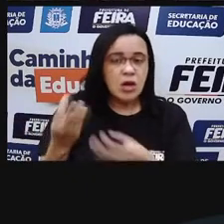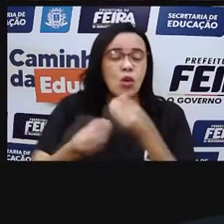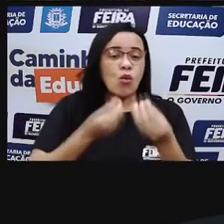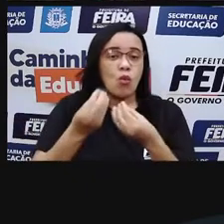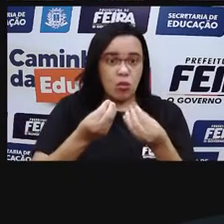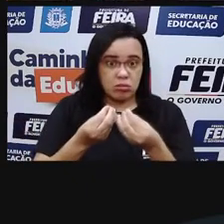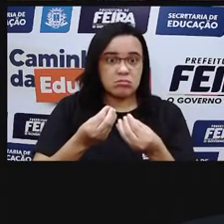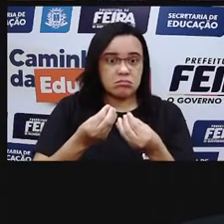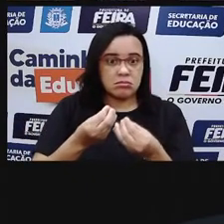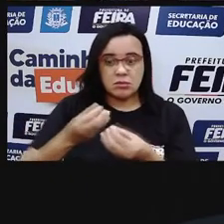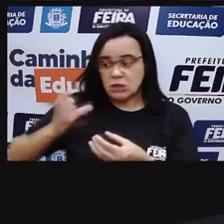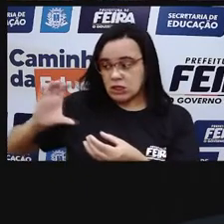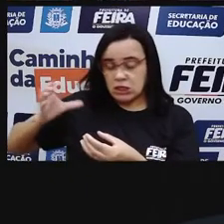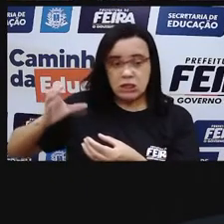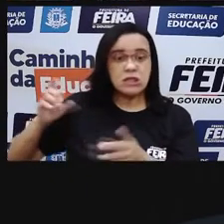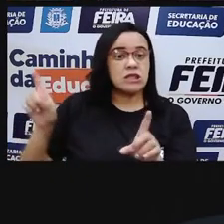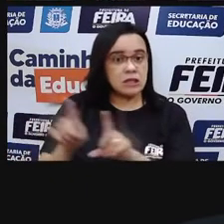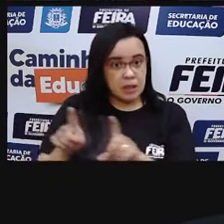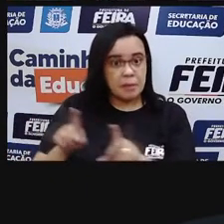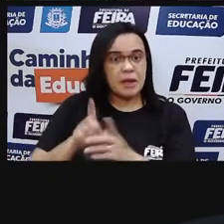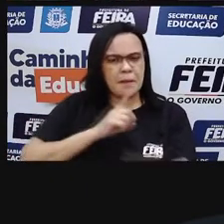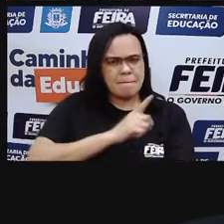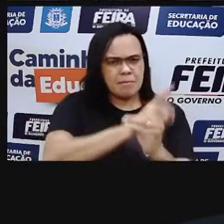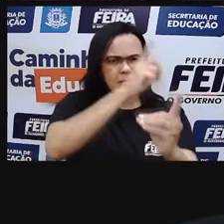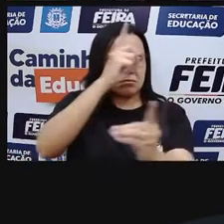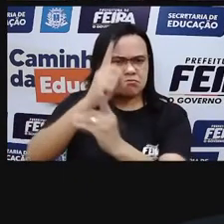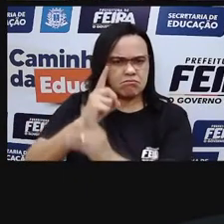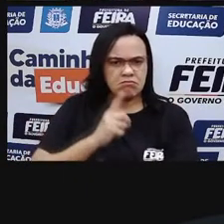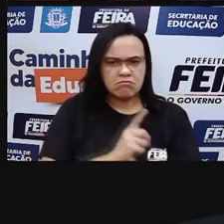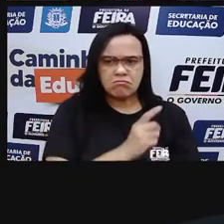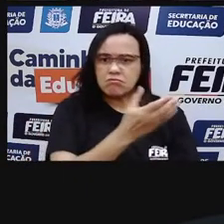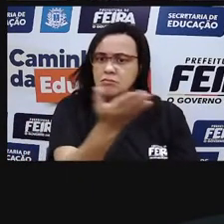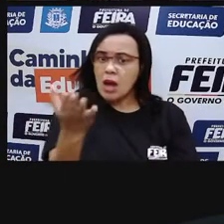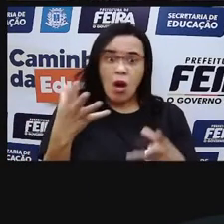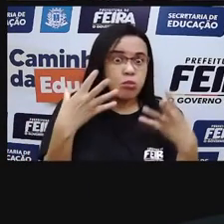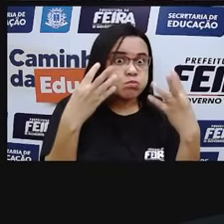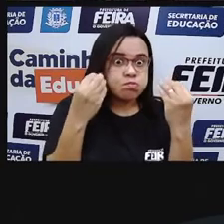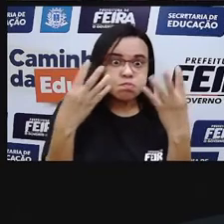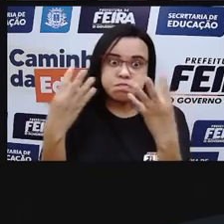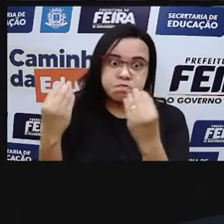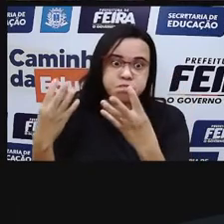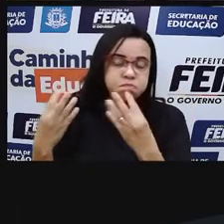população, para combater as bactérias, as infecções,